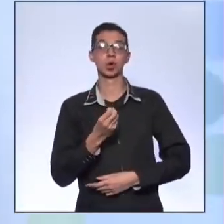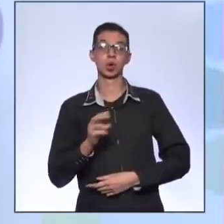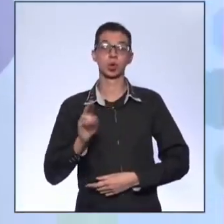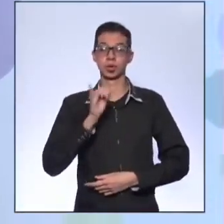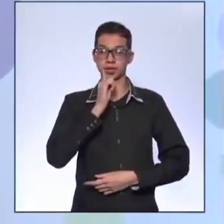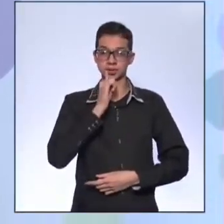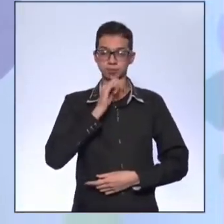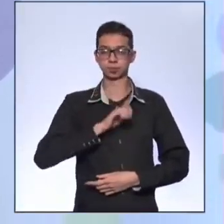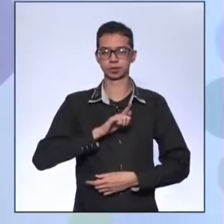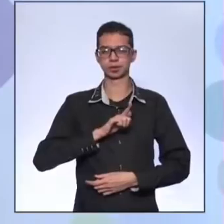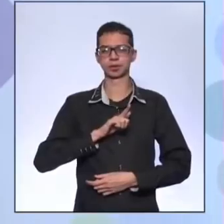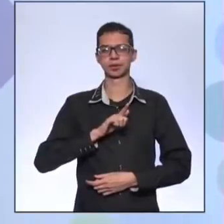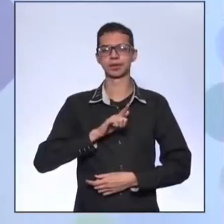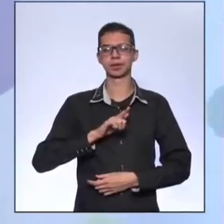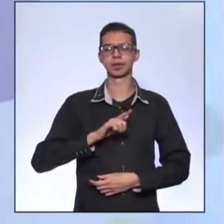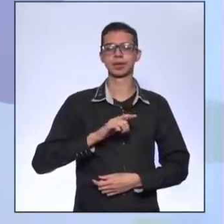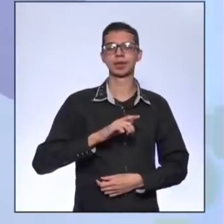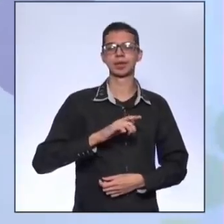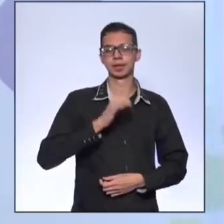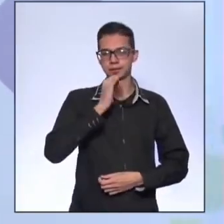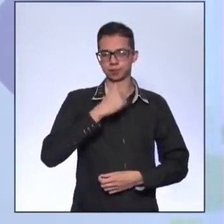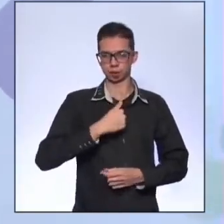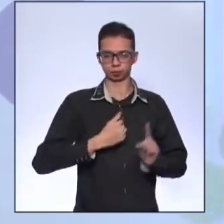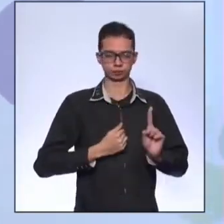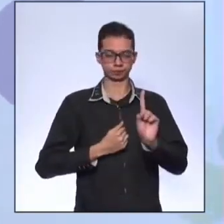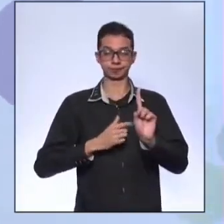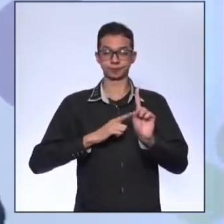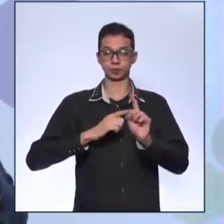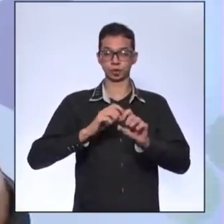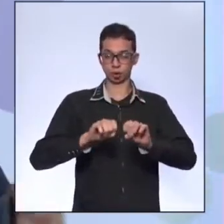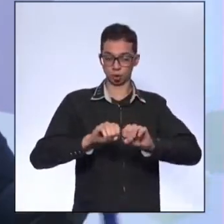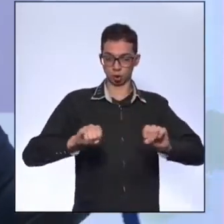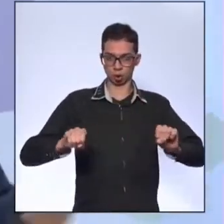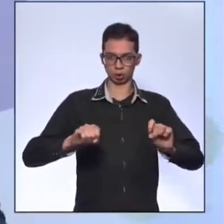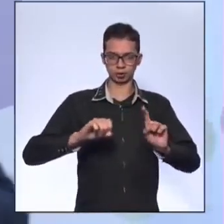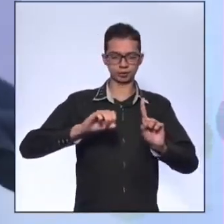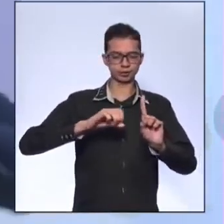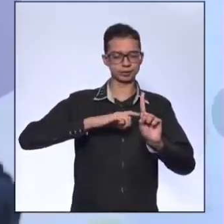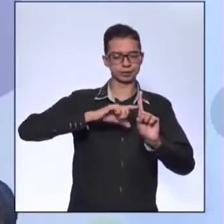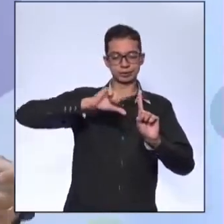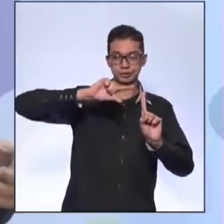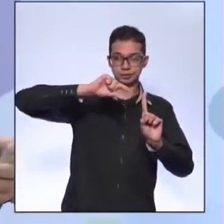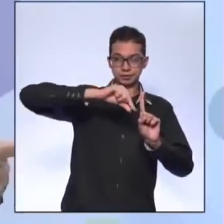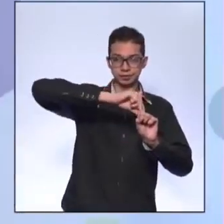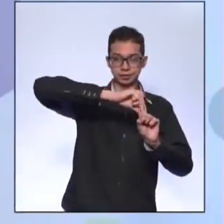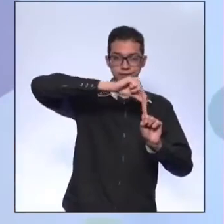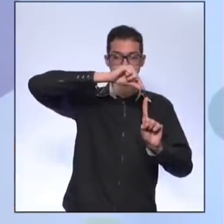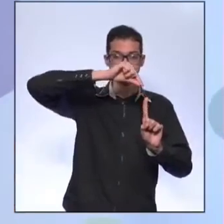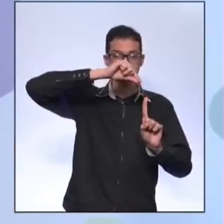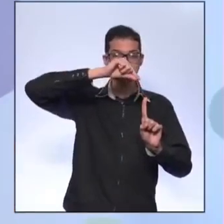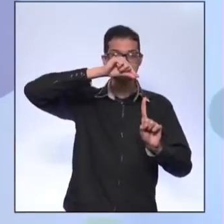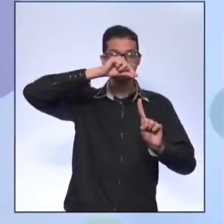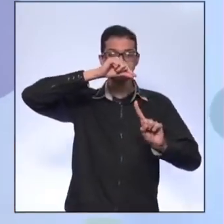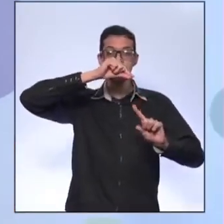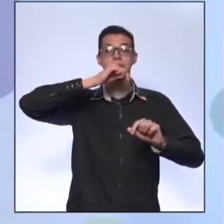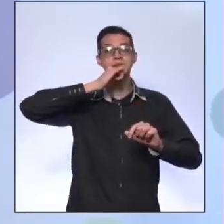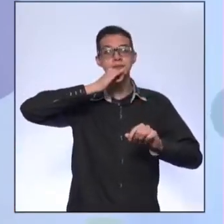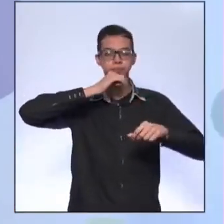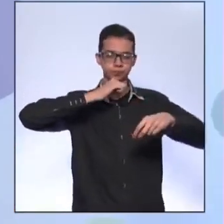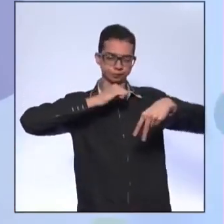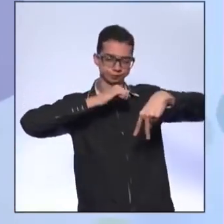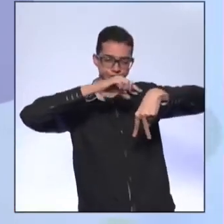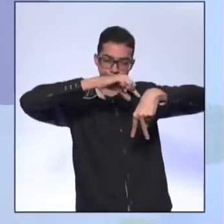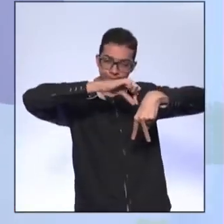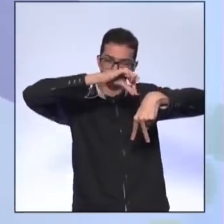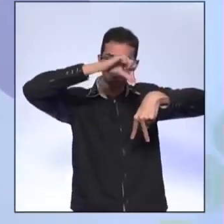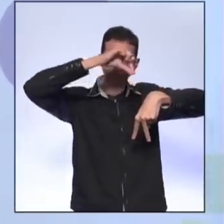estar escondidos por trás do meu figurino e a determinados momentos, né, ou movimentos e evoluções da minha dança, vai existir uma